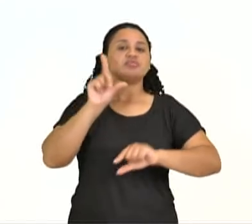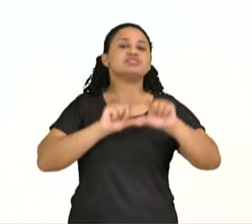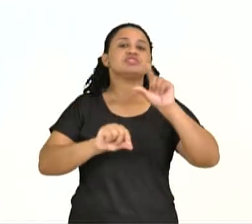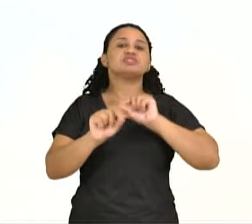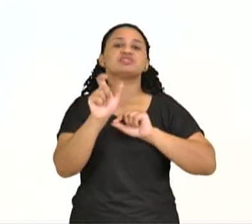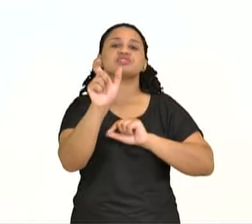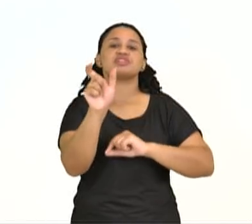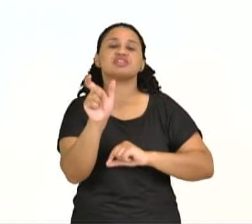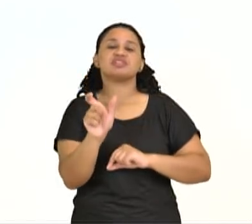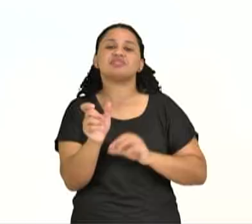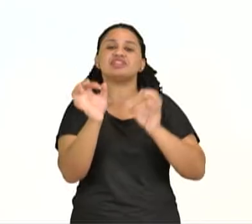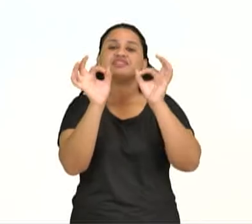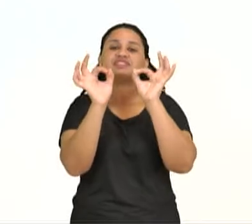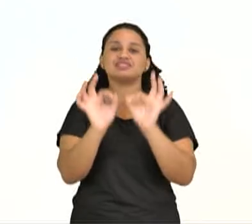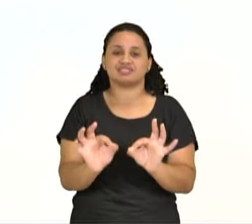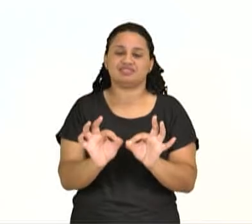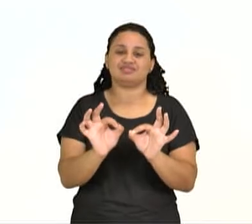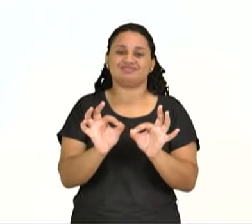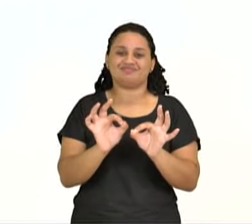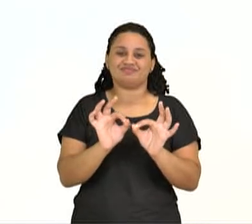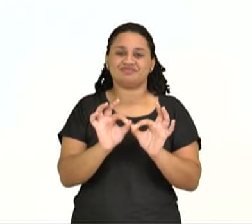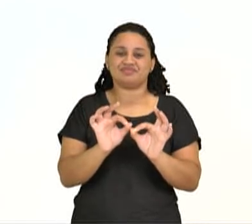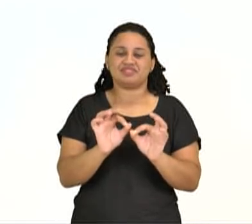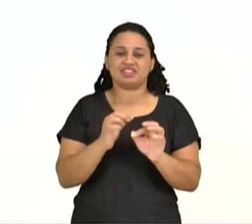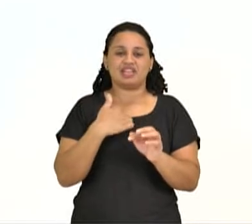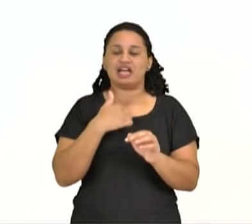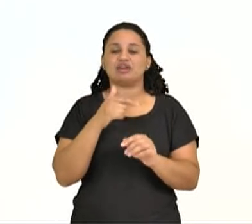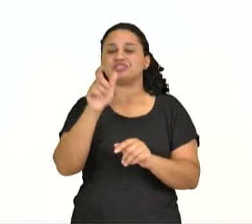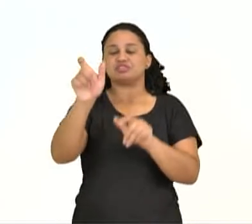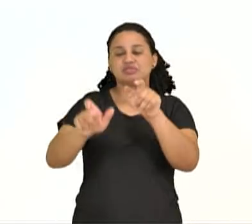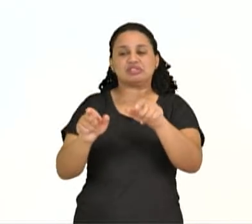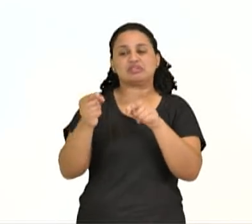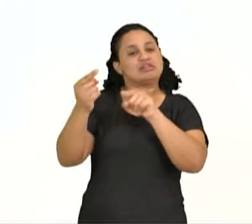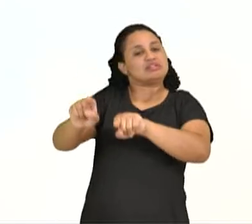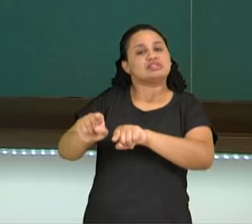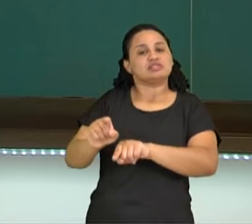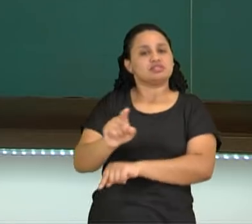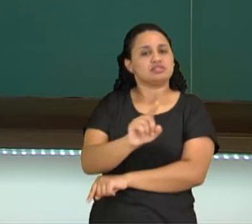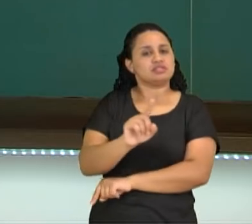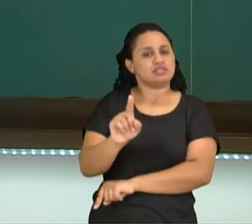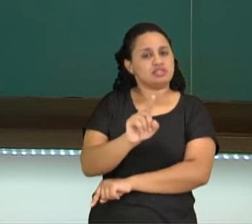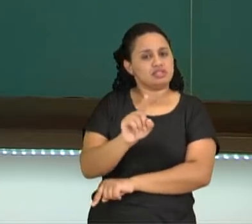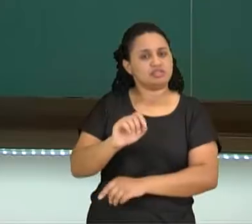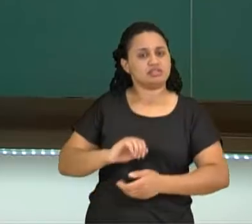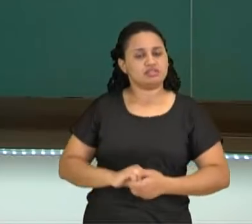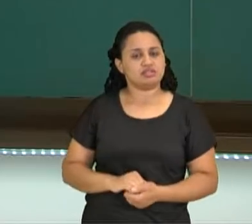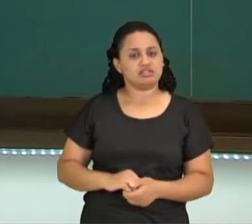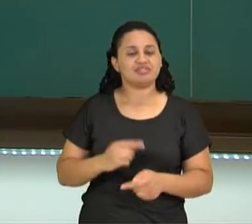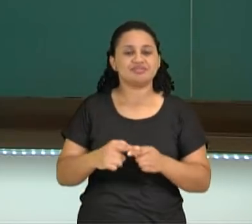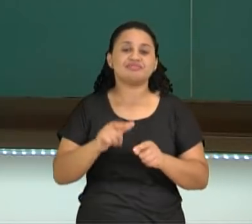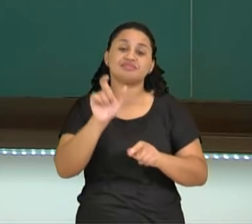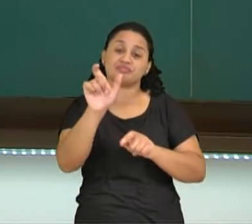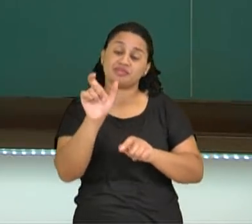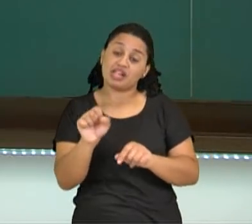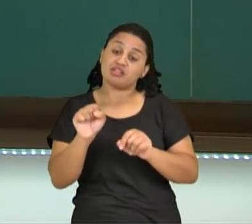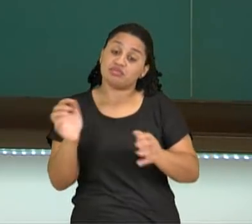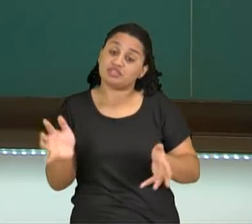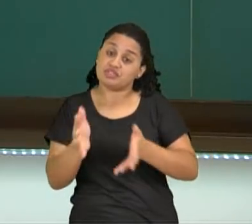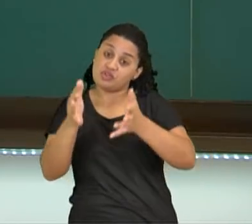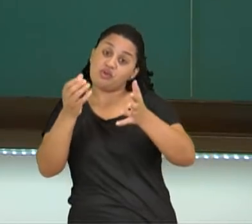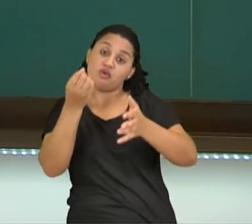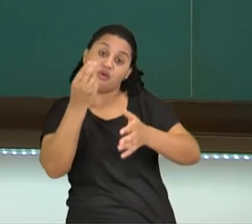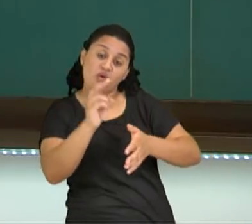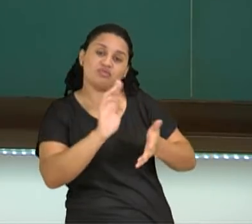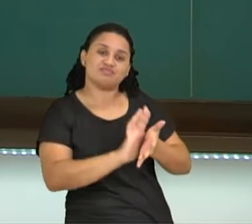certas para validar os seus argumentos, sem ofender as outras pessoas. Porque, afinal de contas, as palavras podem construir